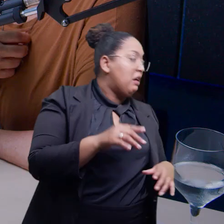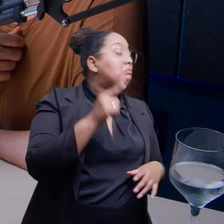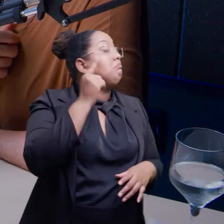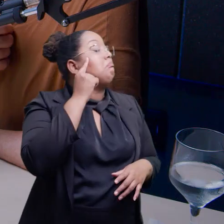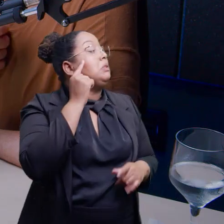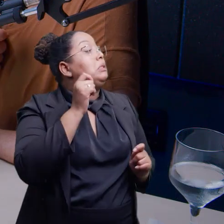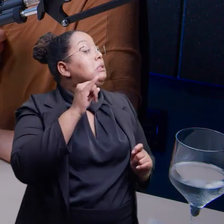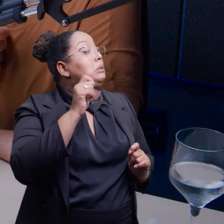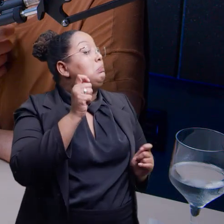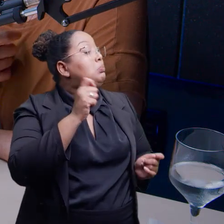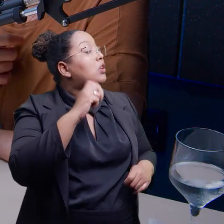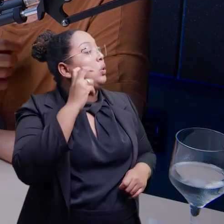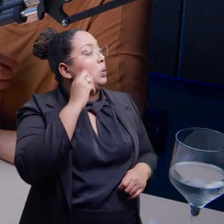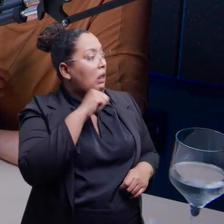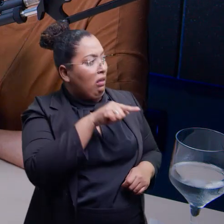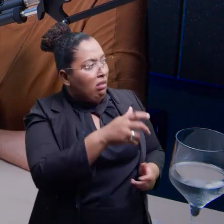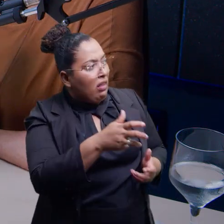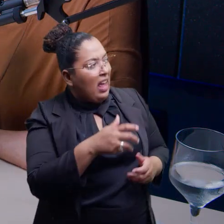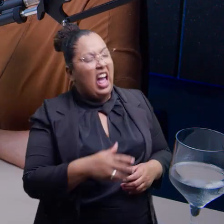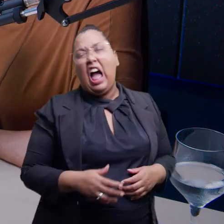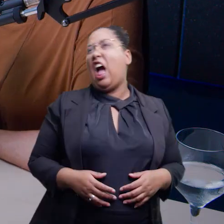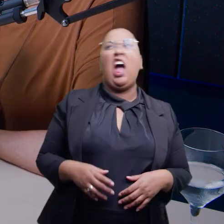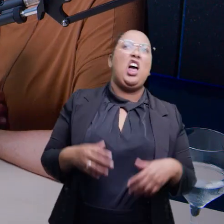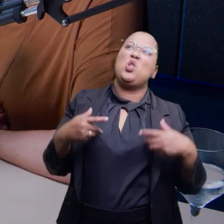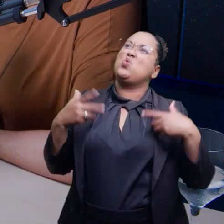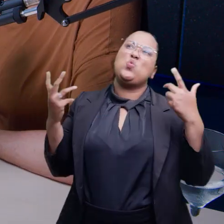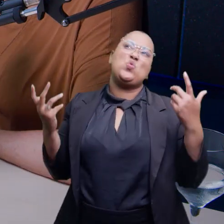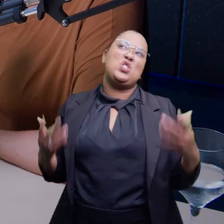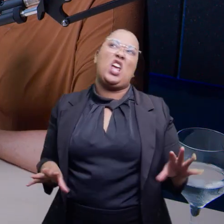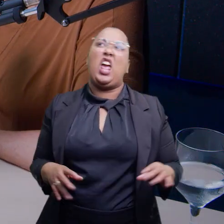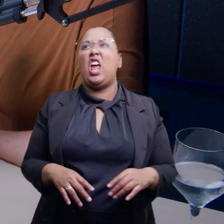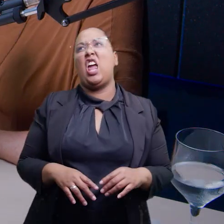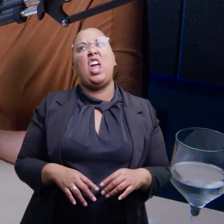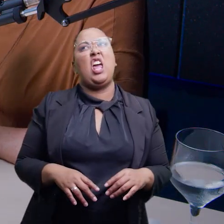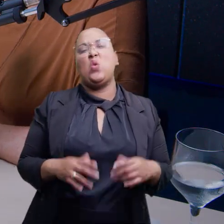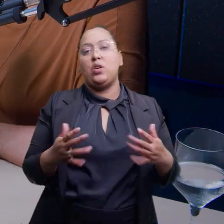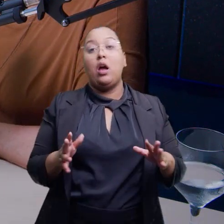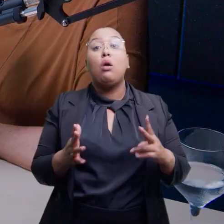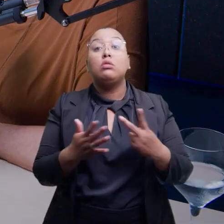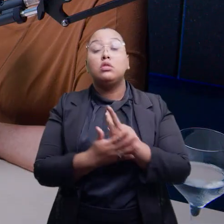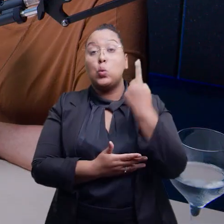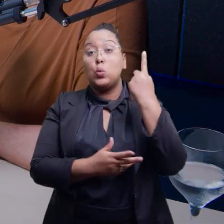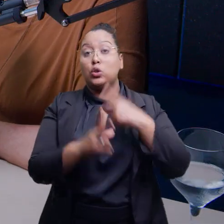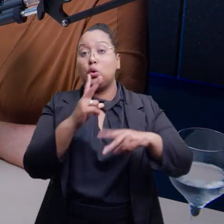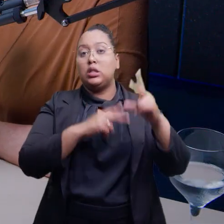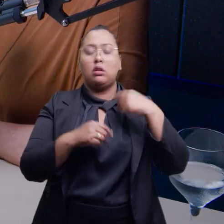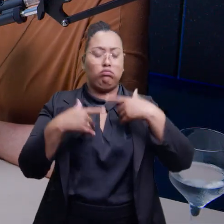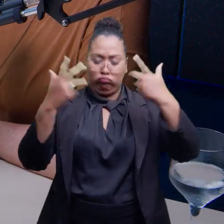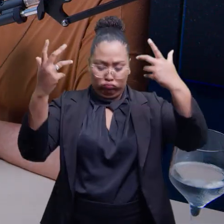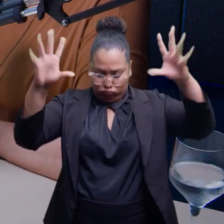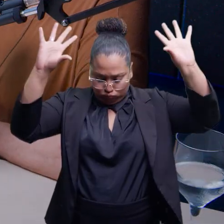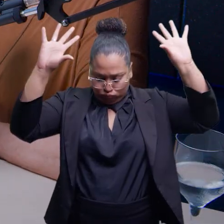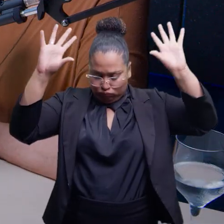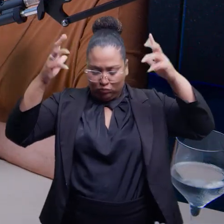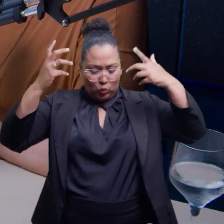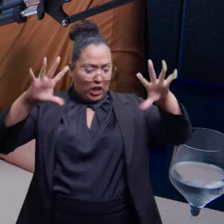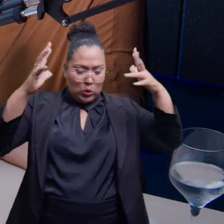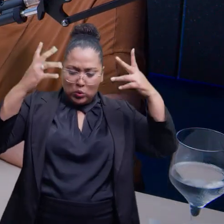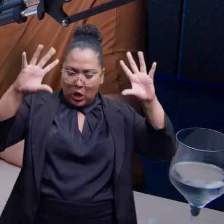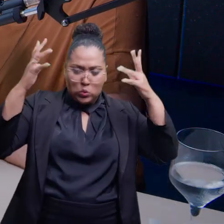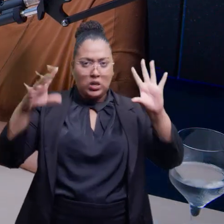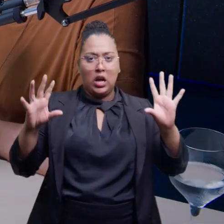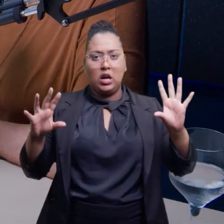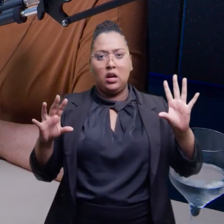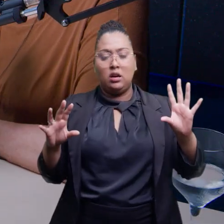ser adotado, sim ou não? Não quero. A gente já teve história, por exemplo, de um adolescente que falava assim: não quero. não quero, não